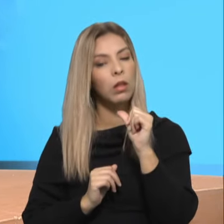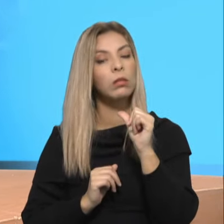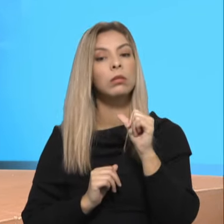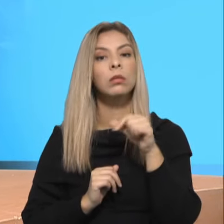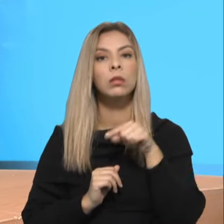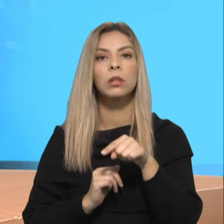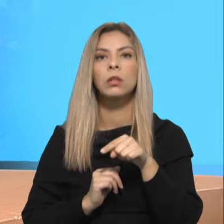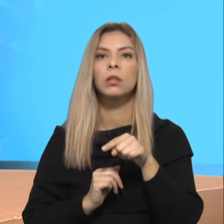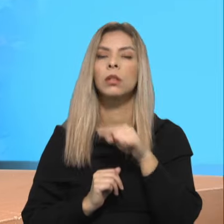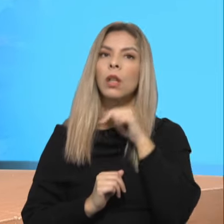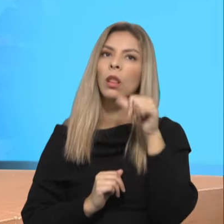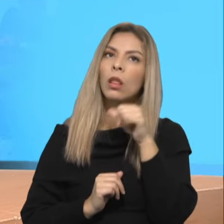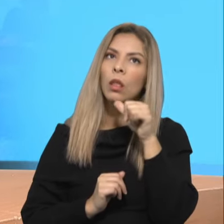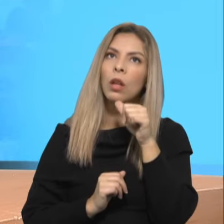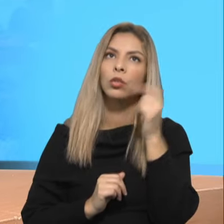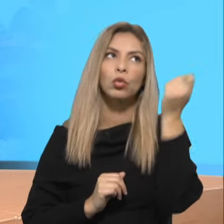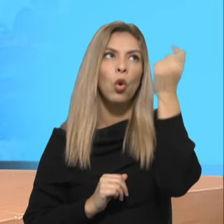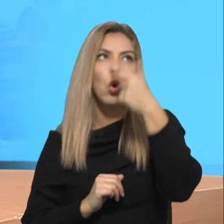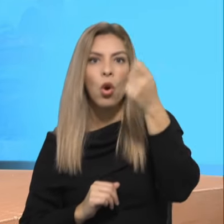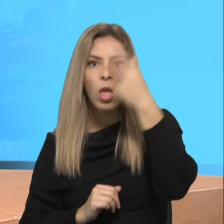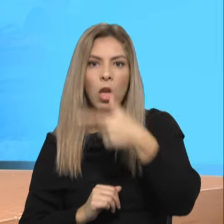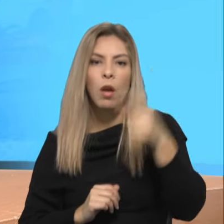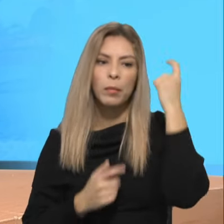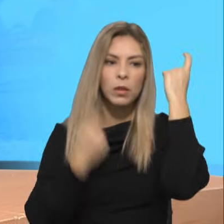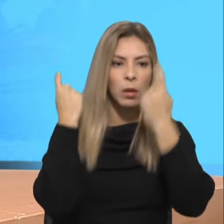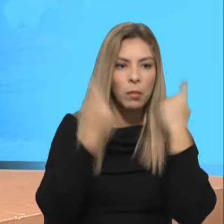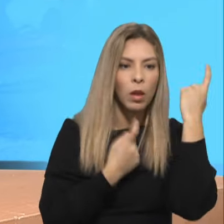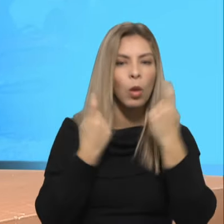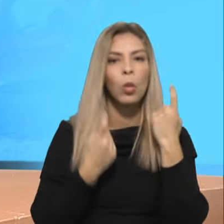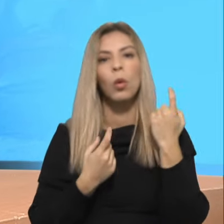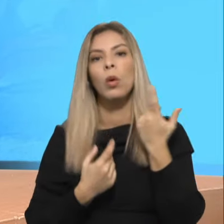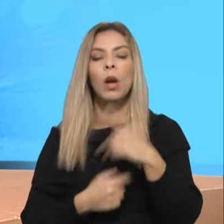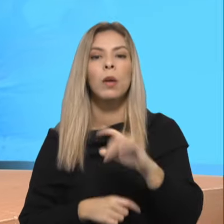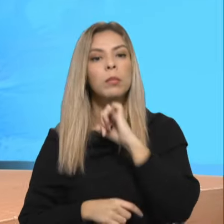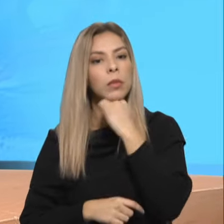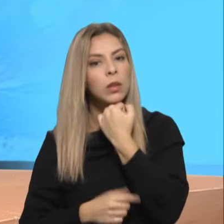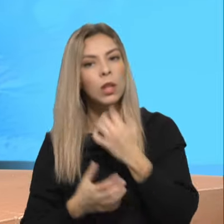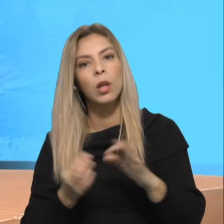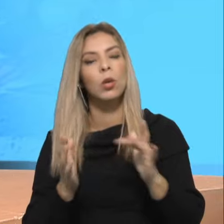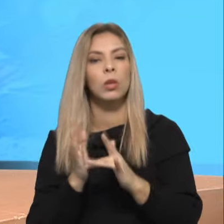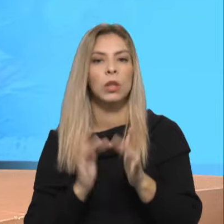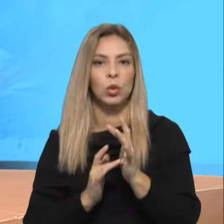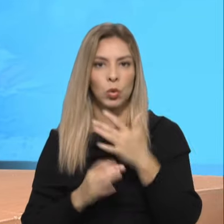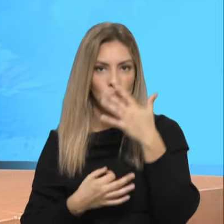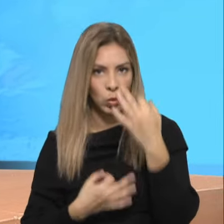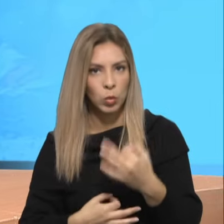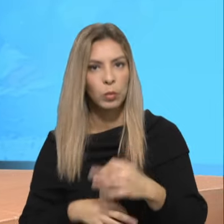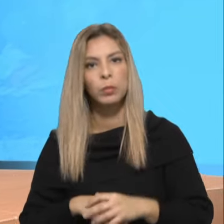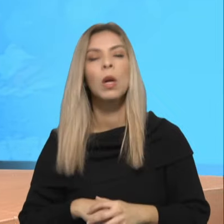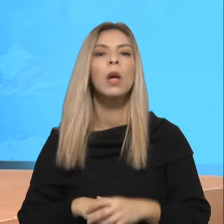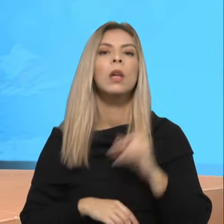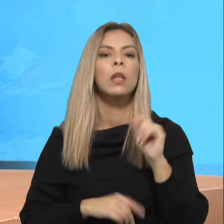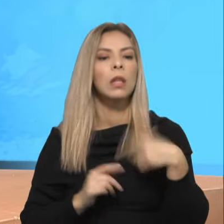seu lugar singular na história do pensamento cristão e na história do mistério de Cristo vem daqui. Mas depois este texto tem